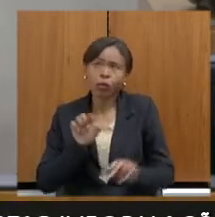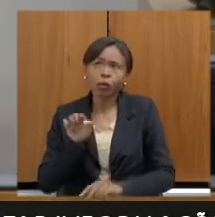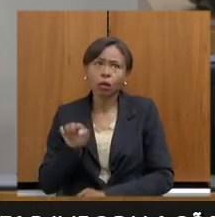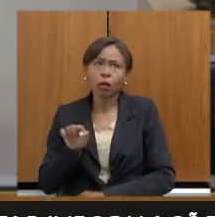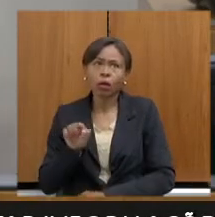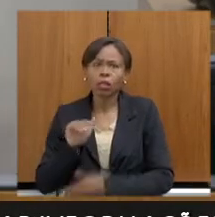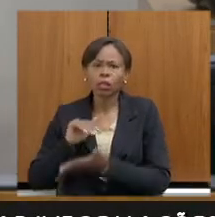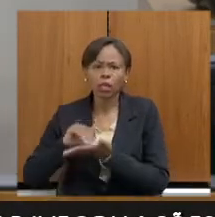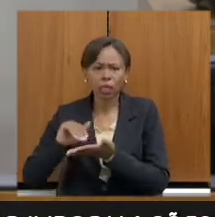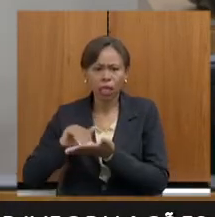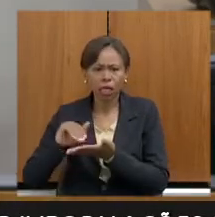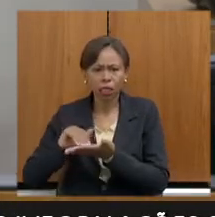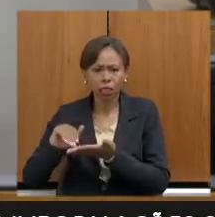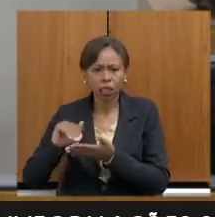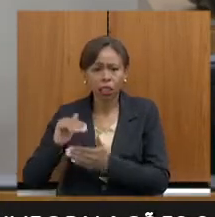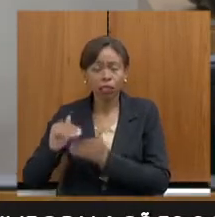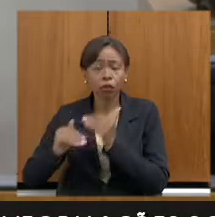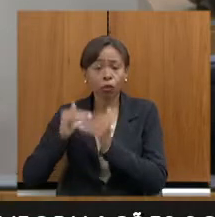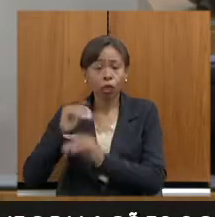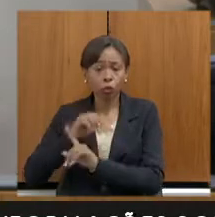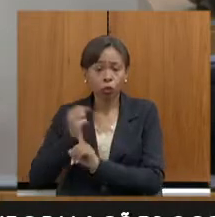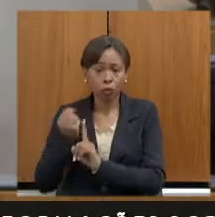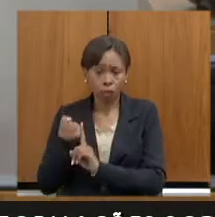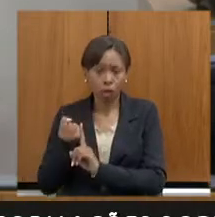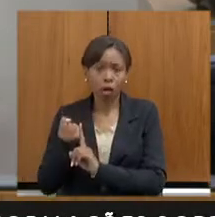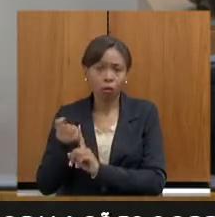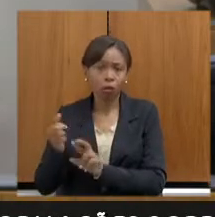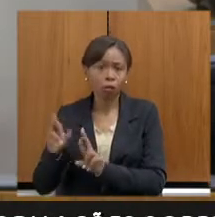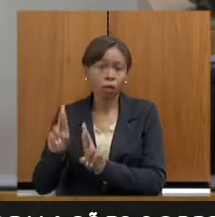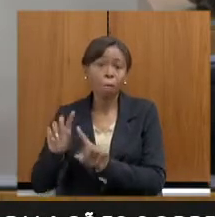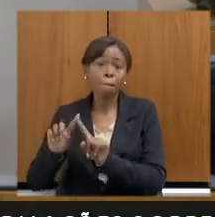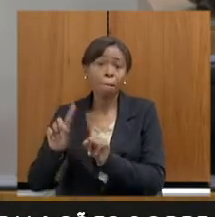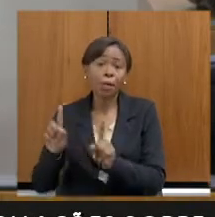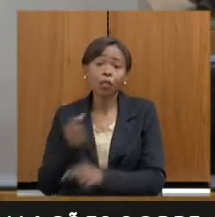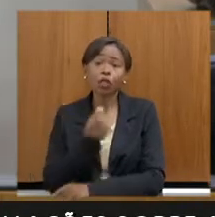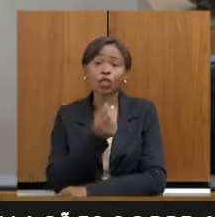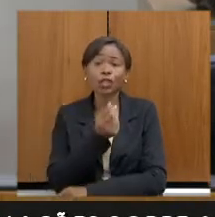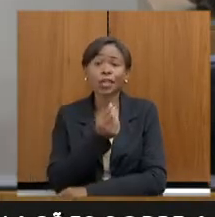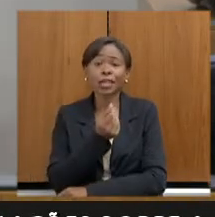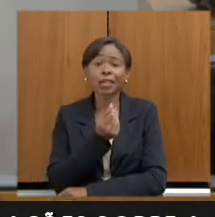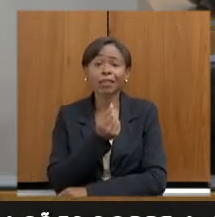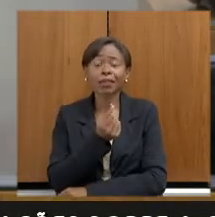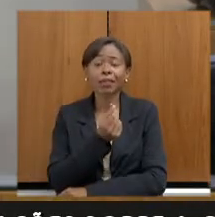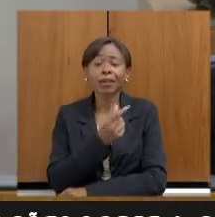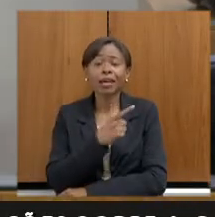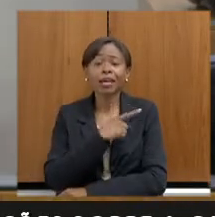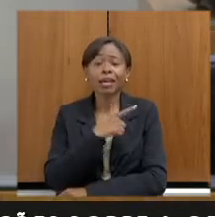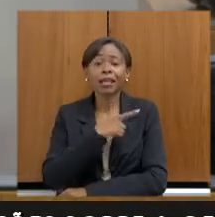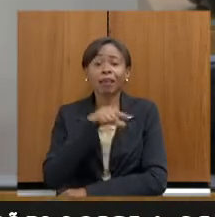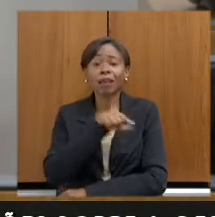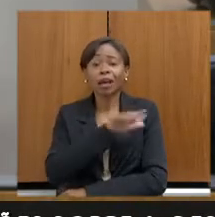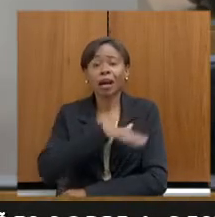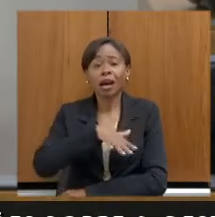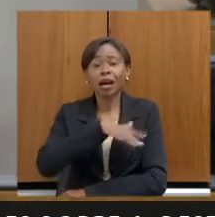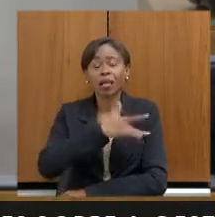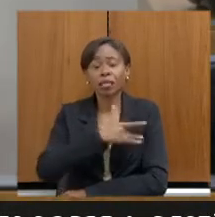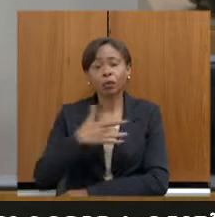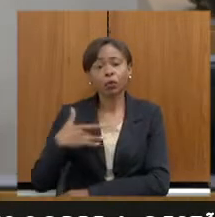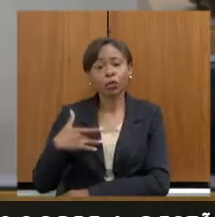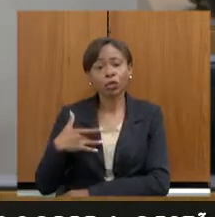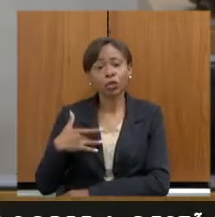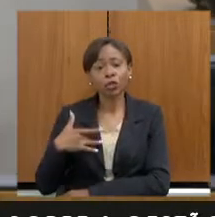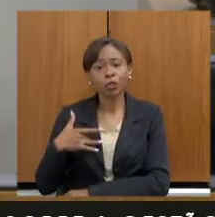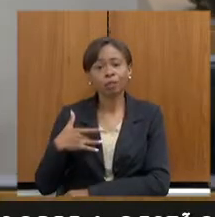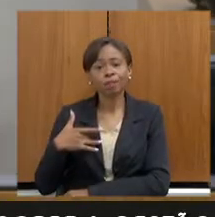Desenvolvimento Social mas o dinheiro tava na saúde Eu gostaria que o senhor eu vou passar no final da reunião a lista